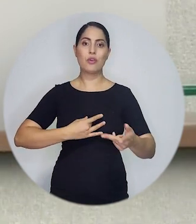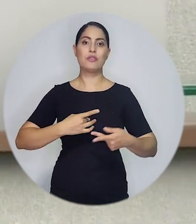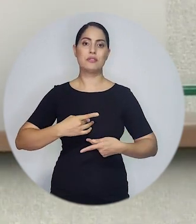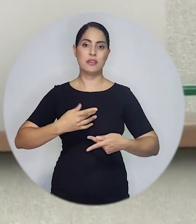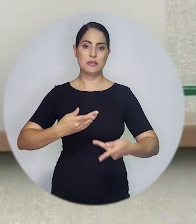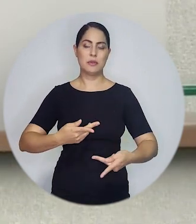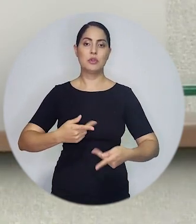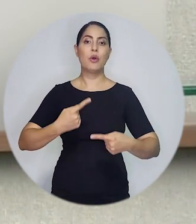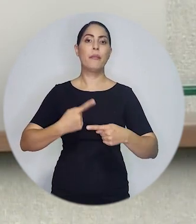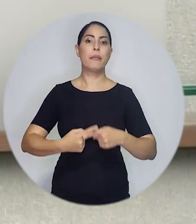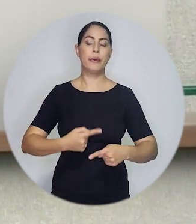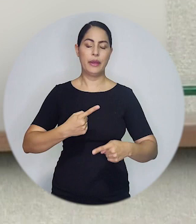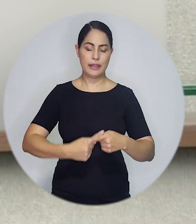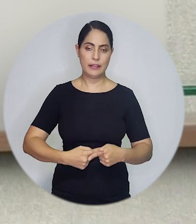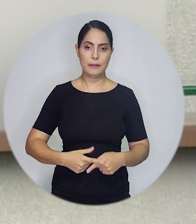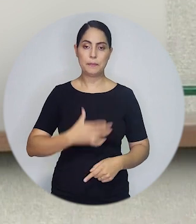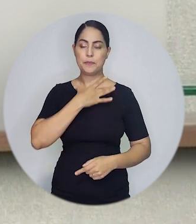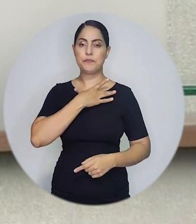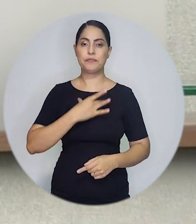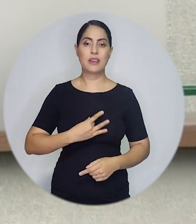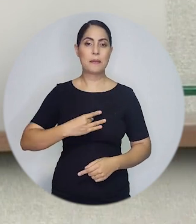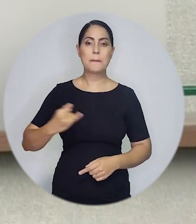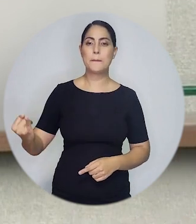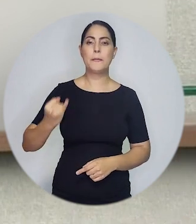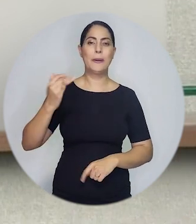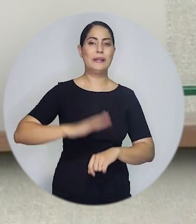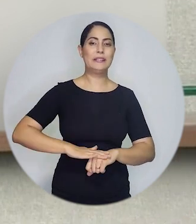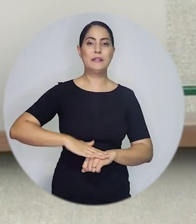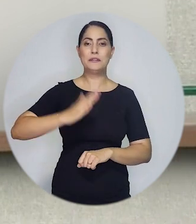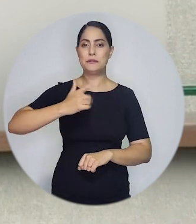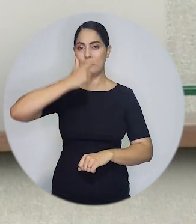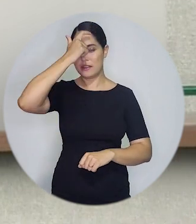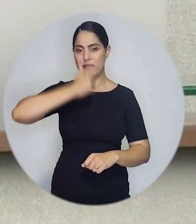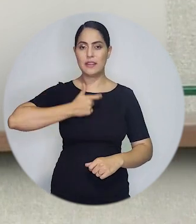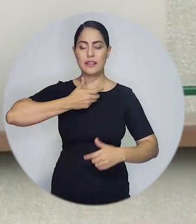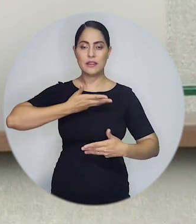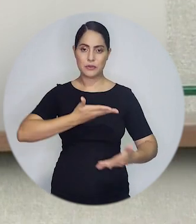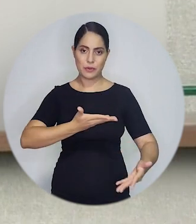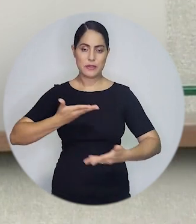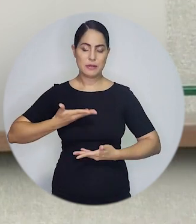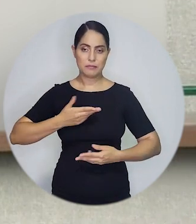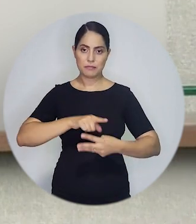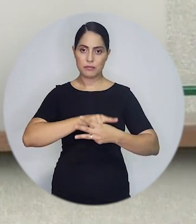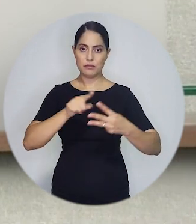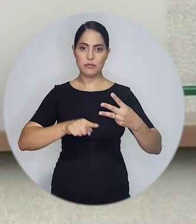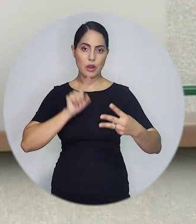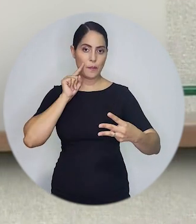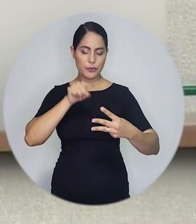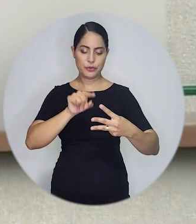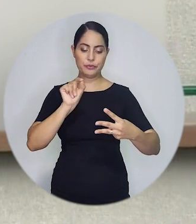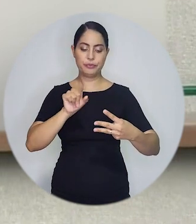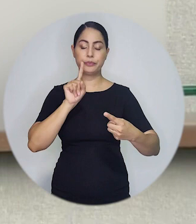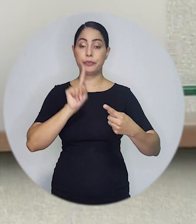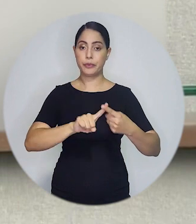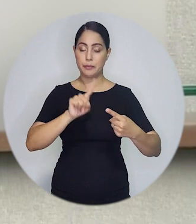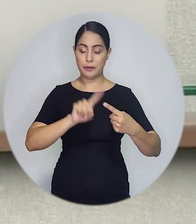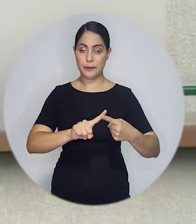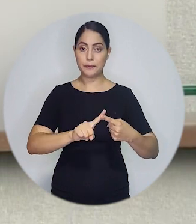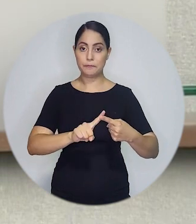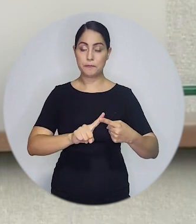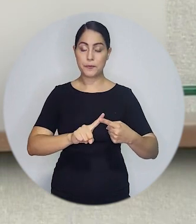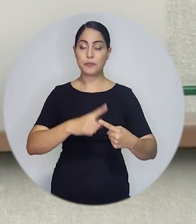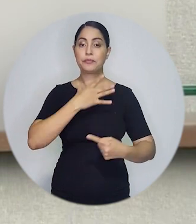eu poderia estar recebendo. Por que essa medalha é a medalha mais importante que eu poderia estar recebendo? Por